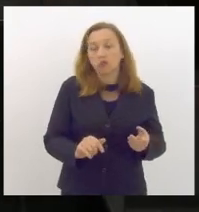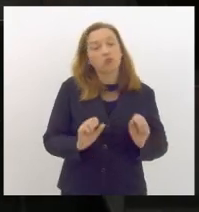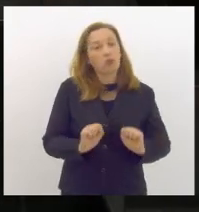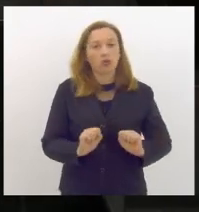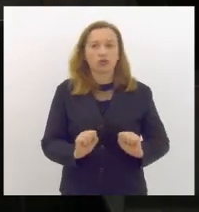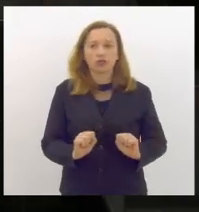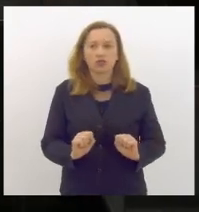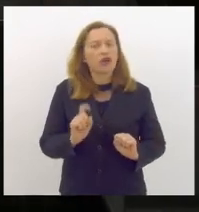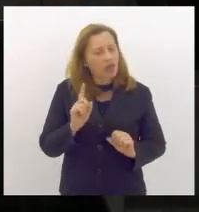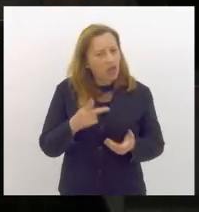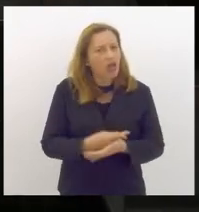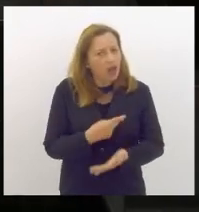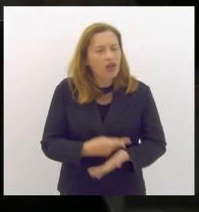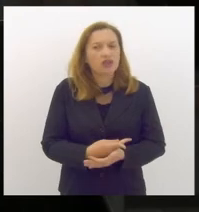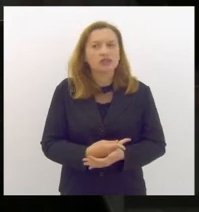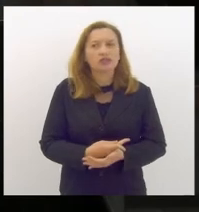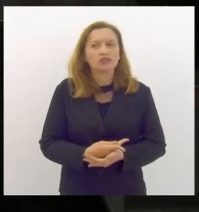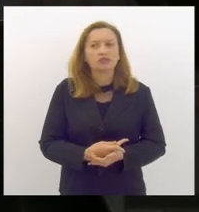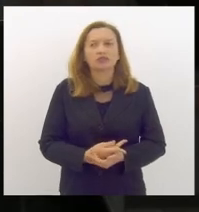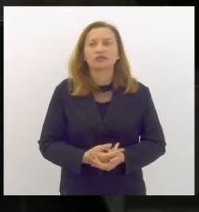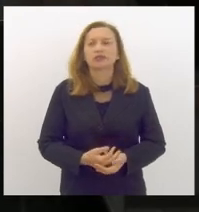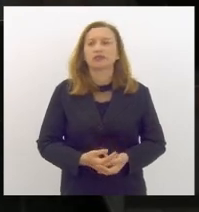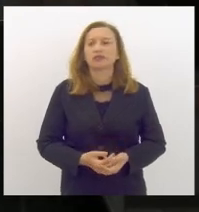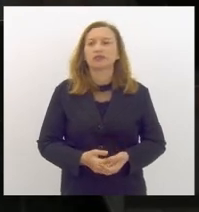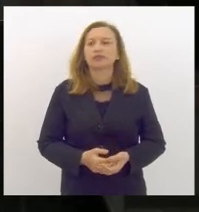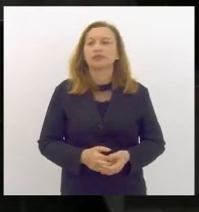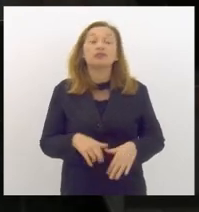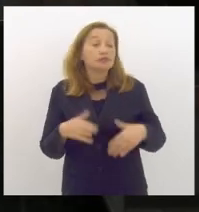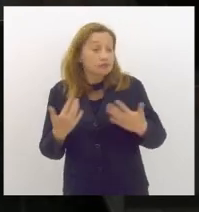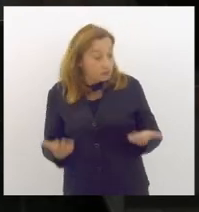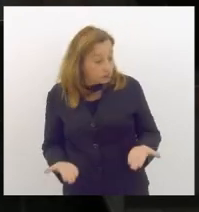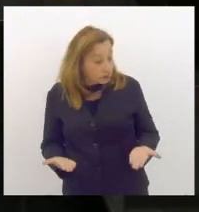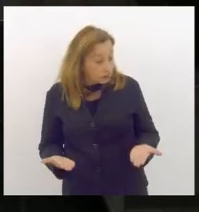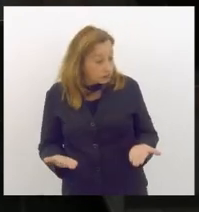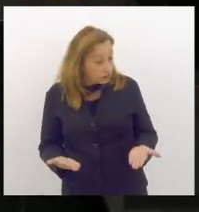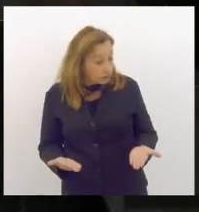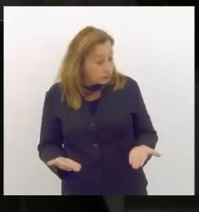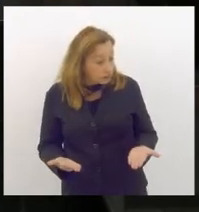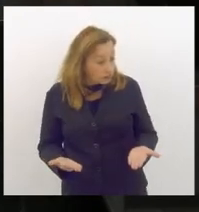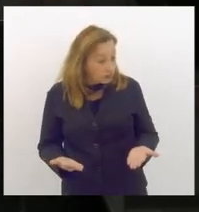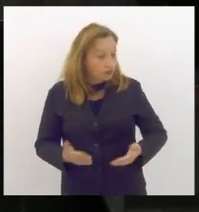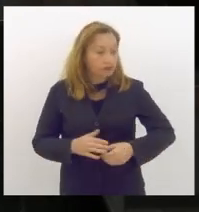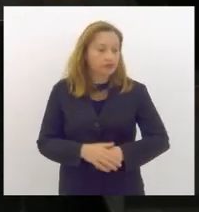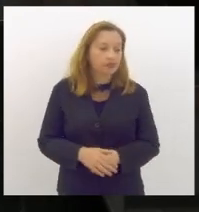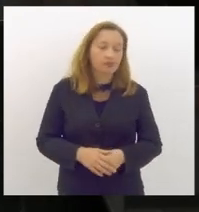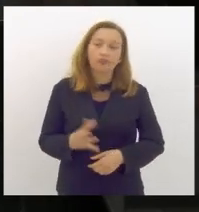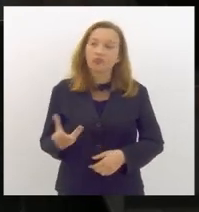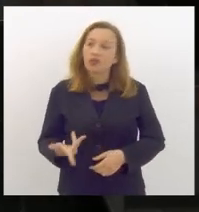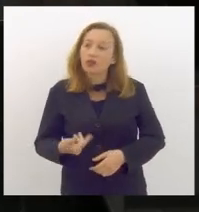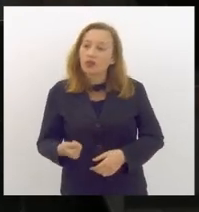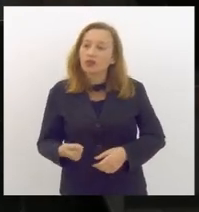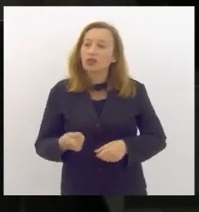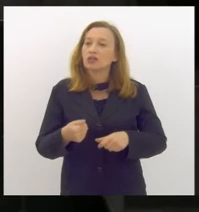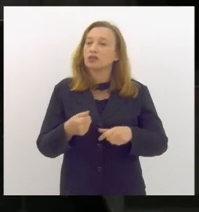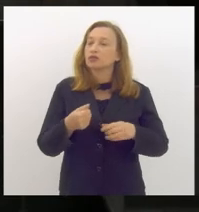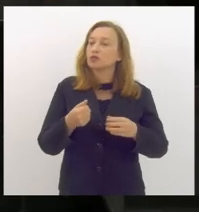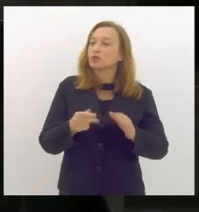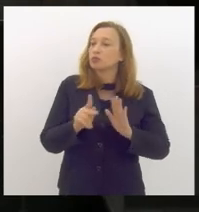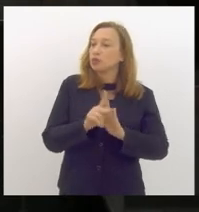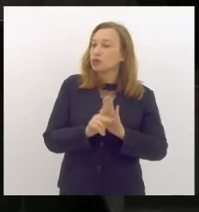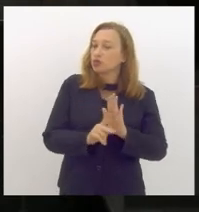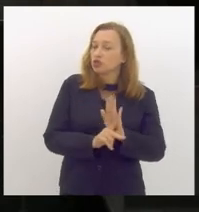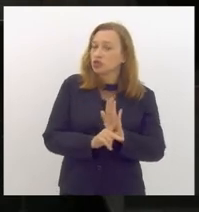é irregular. Isso é irregular. Então, a gente considera que a qualidade do projeto